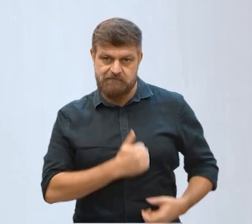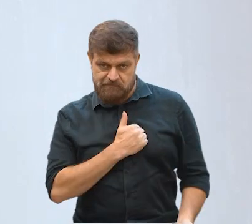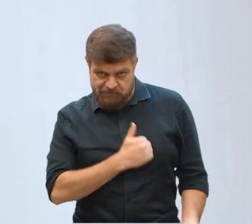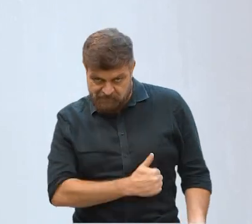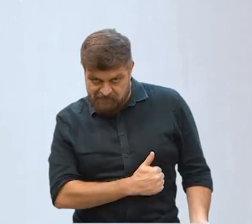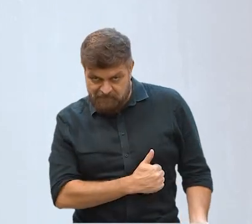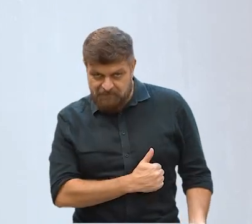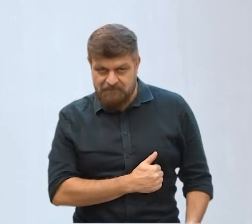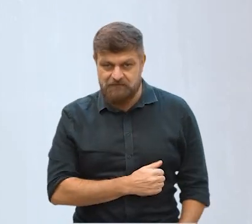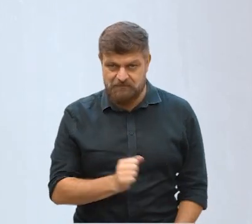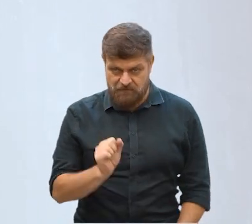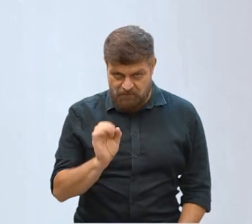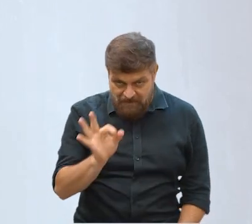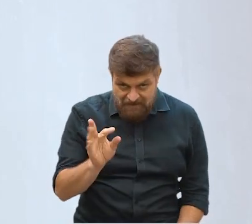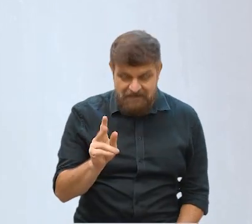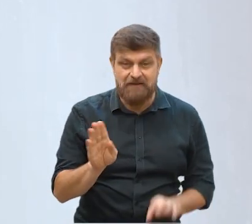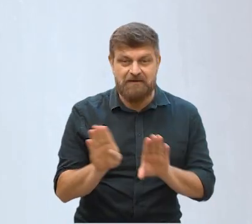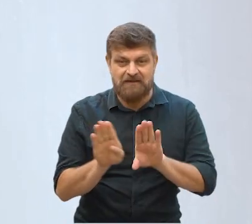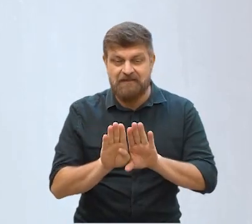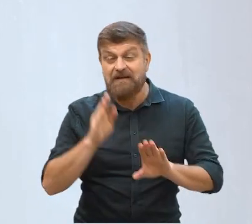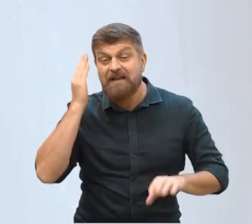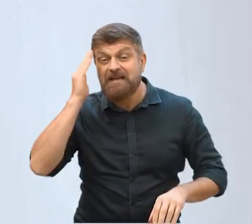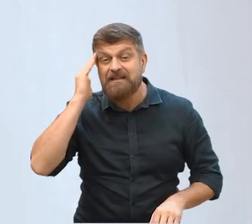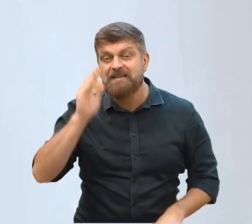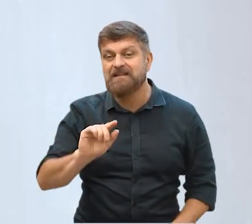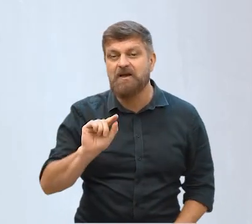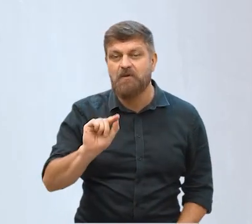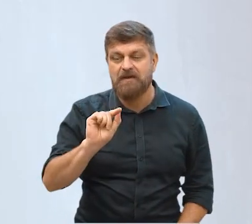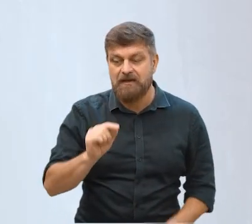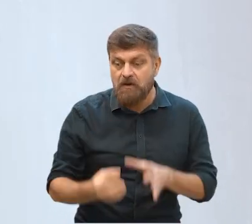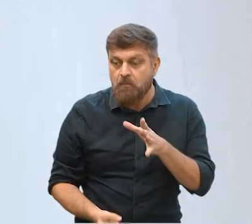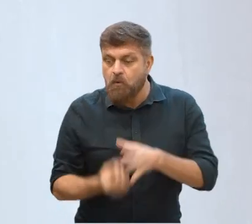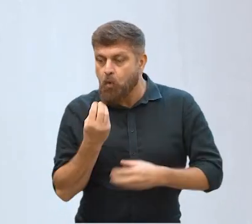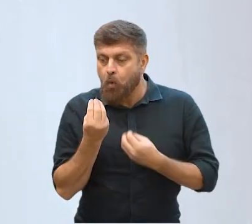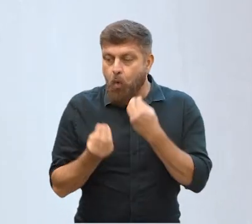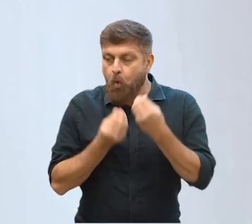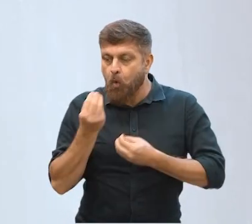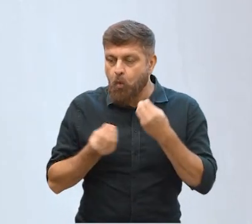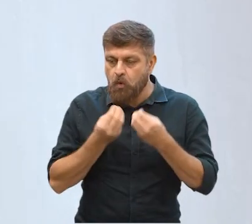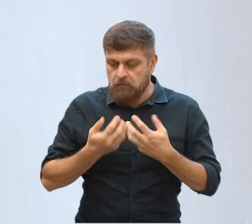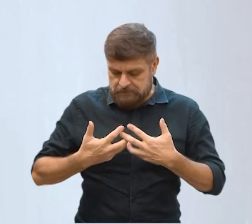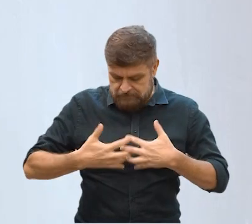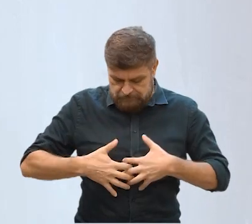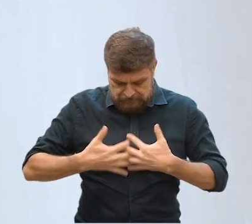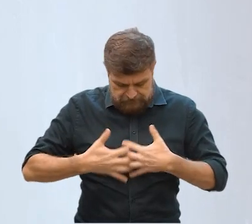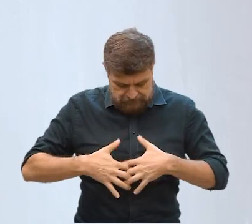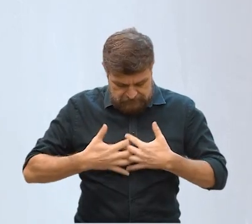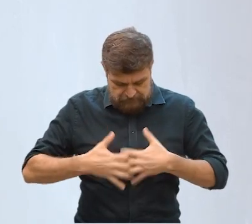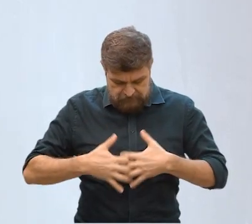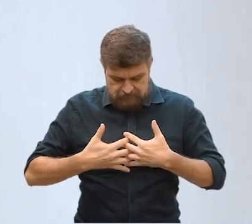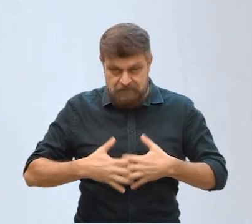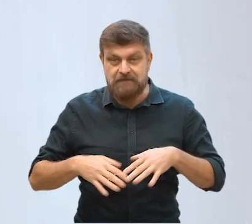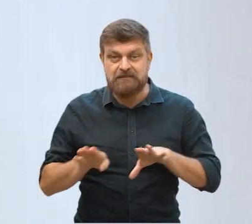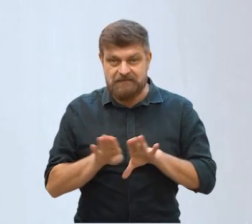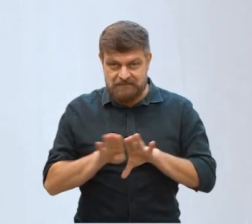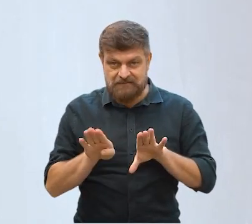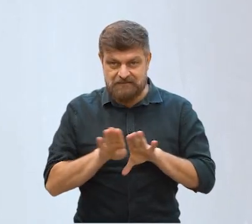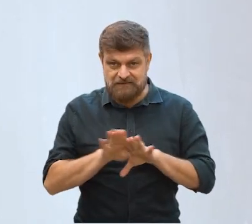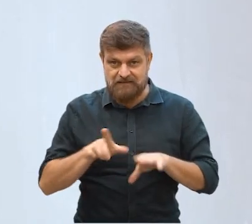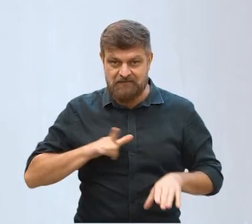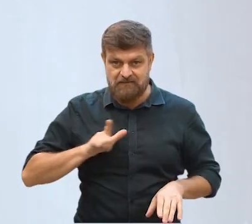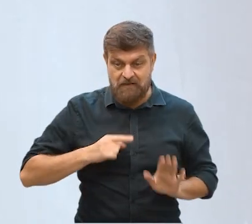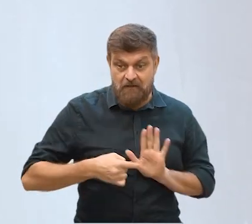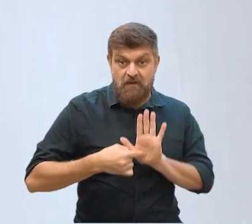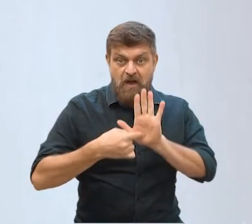intestino, tá certo? Bom, você vai entender hoje então tudo o que vai acontecer dentro de você, inclusive a